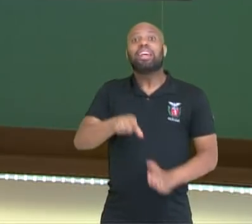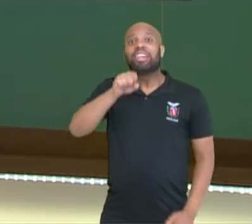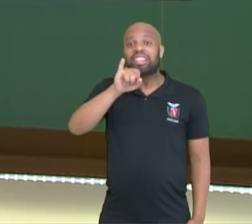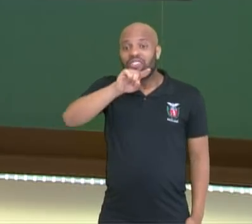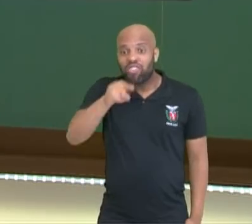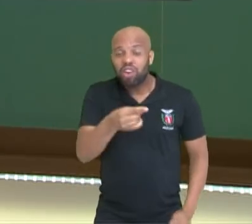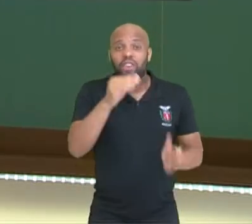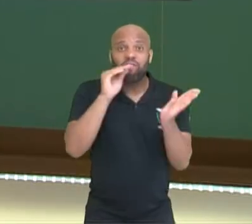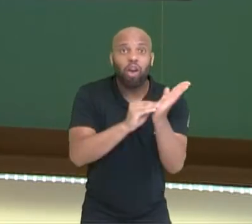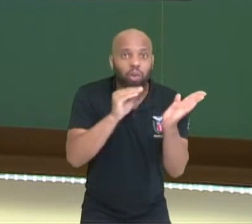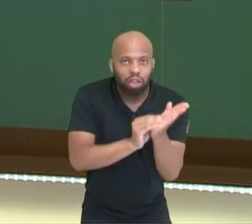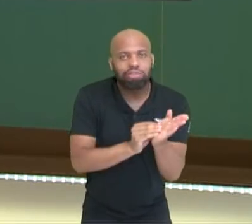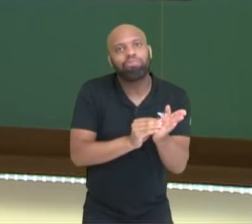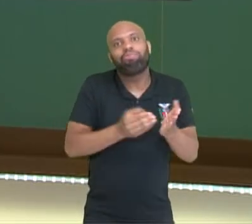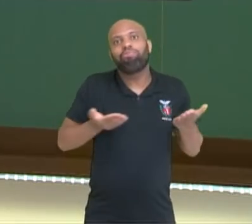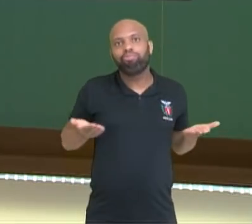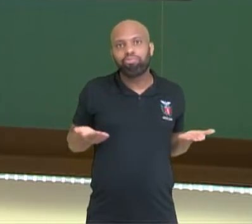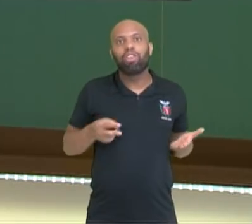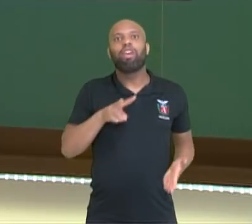vírgula,